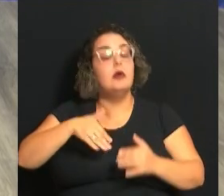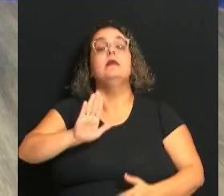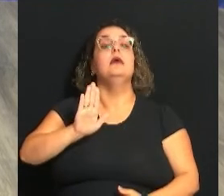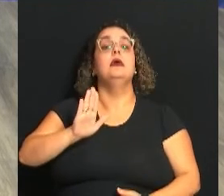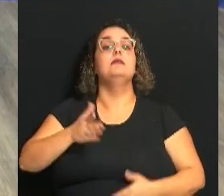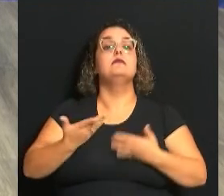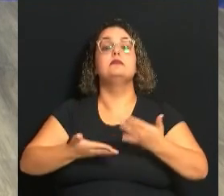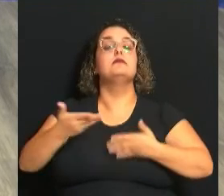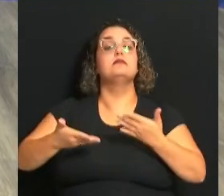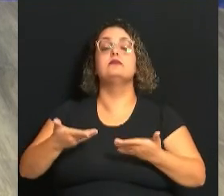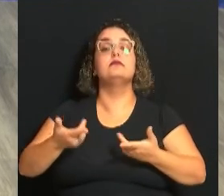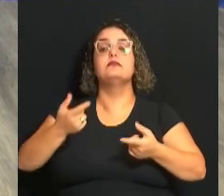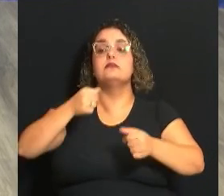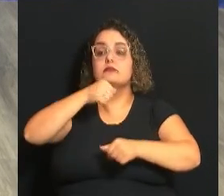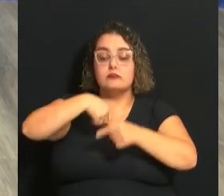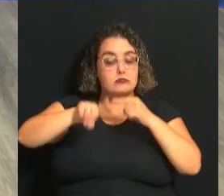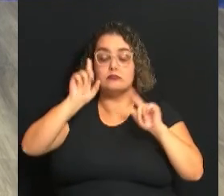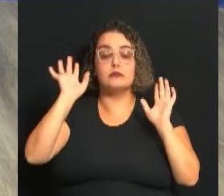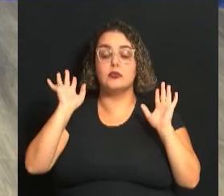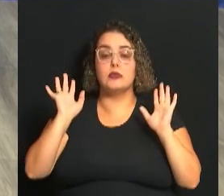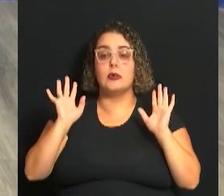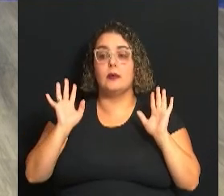tratamento. Isso fez toda a diferença?